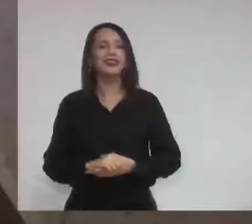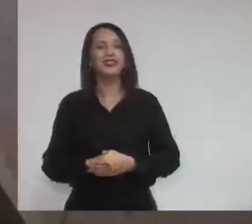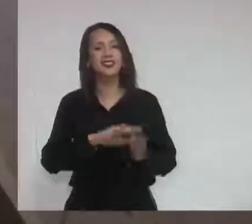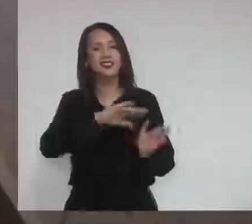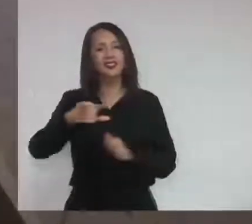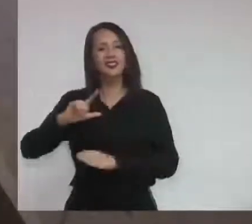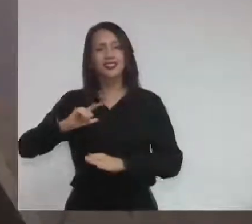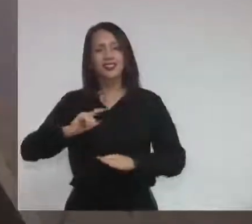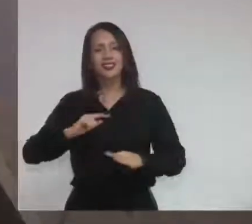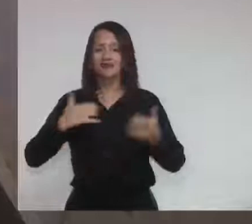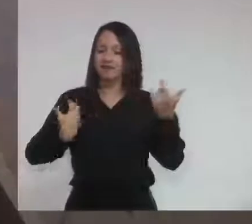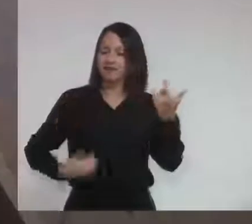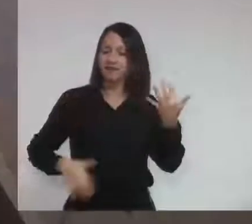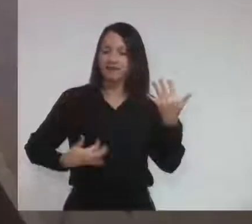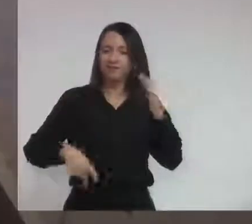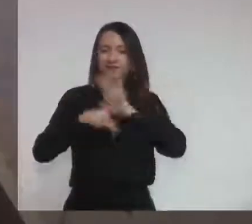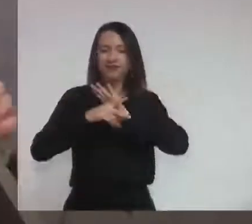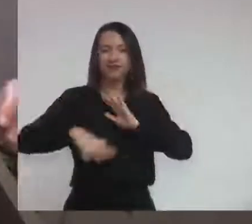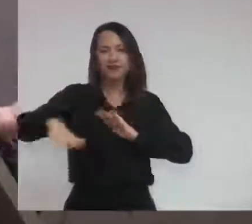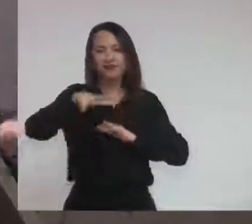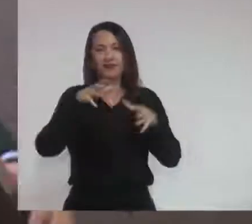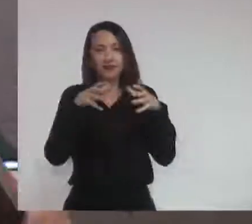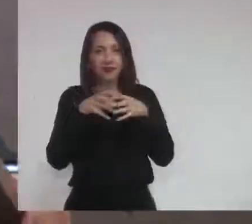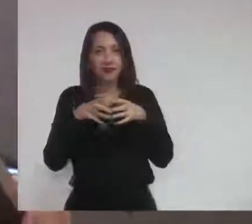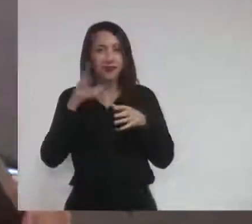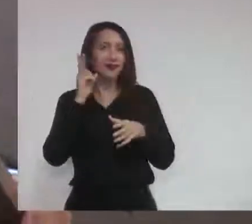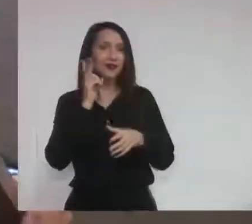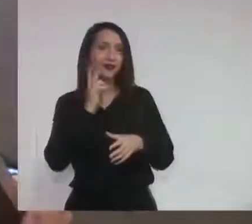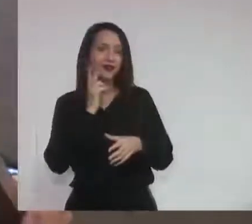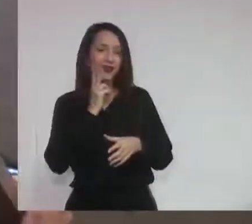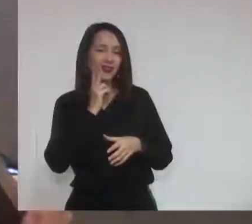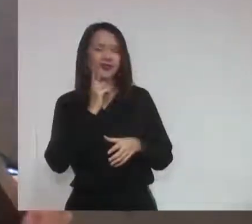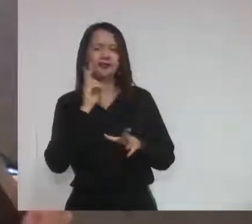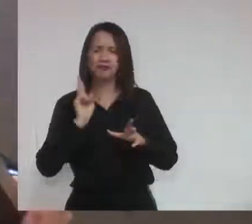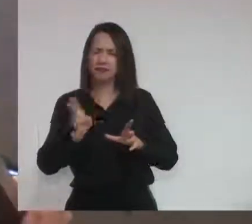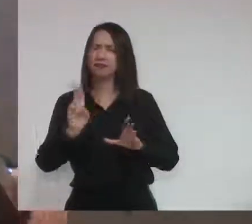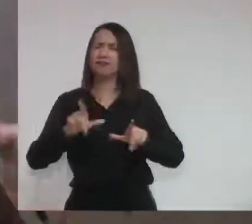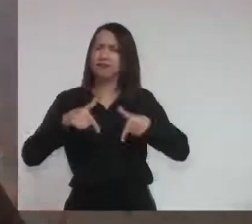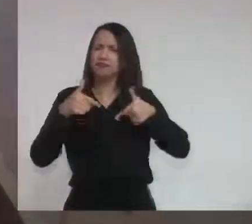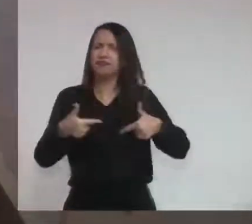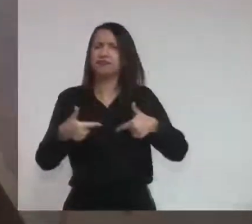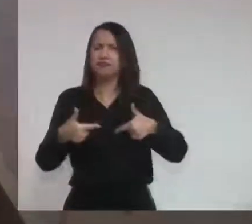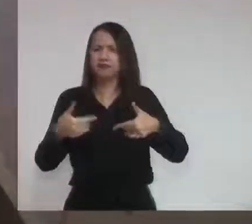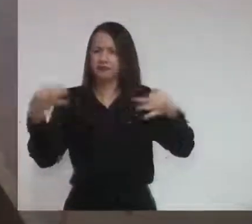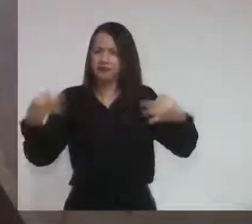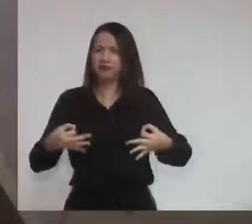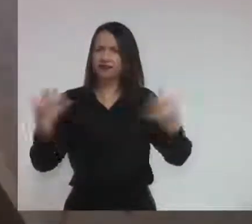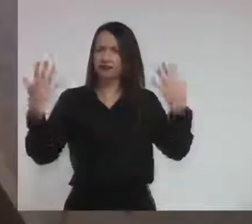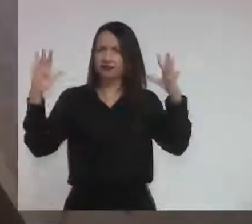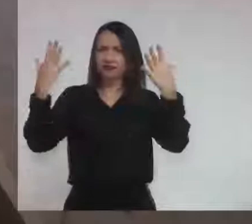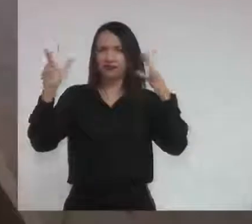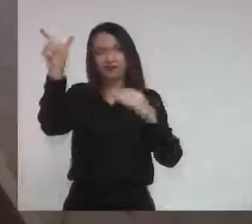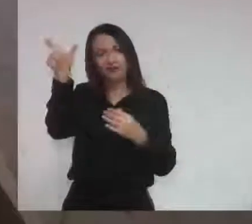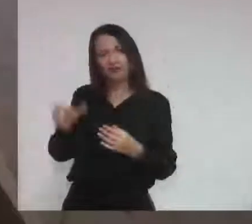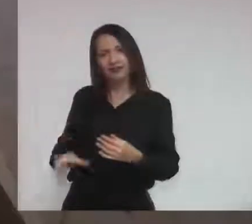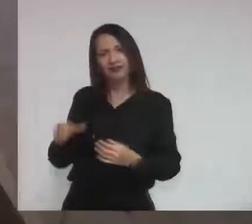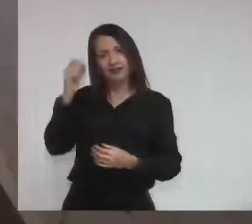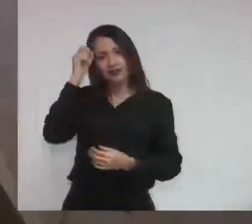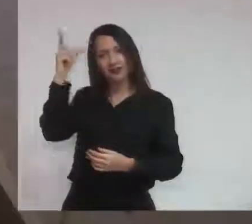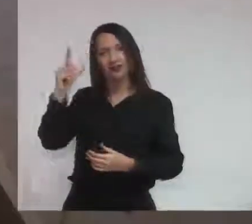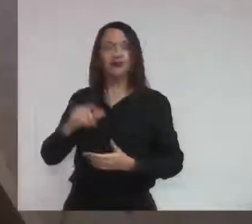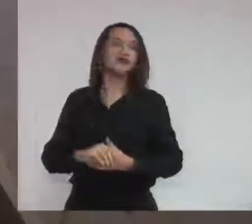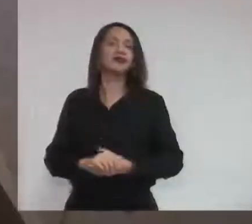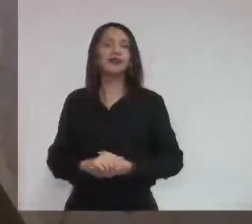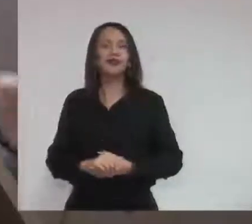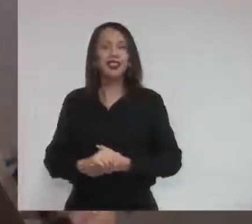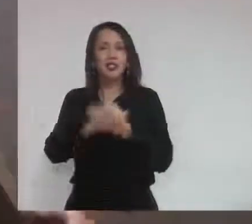apresentação da Corporação Musical de Vinhedo, também que sempre um trabalho que acho que merece todo o nosso aplauso e reconhecimento.